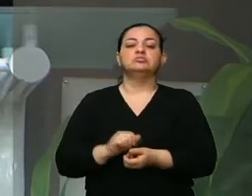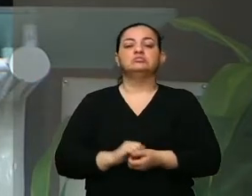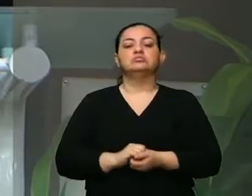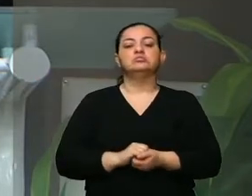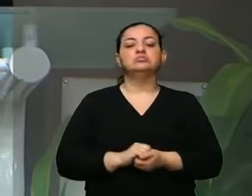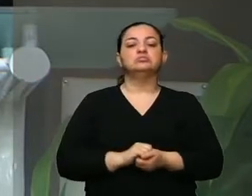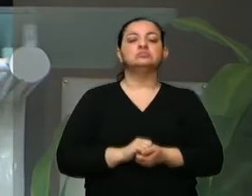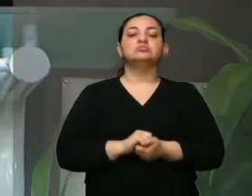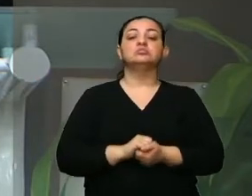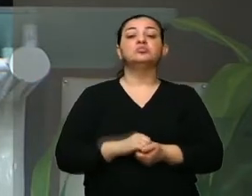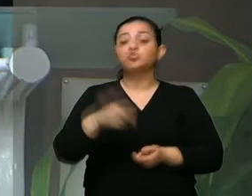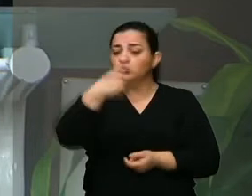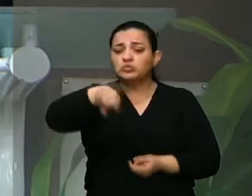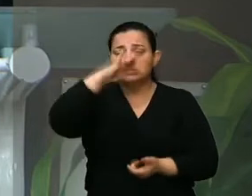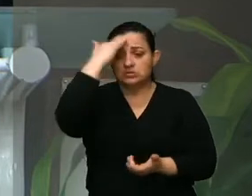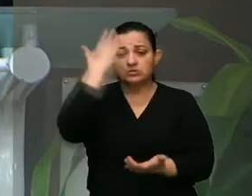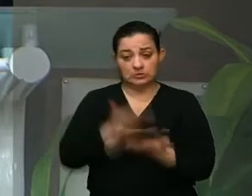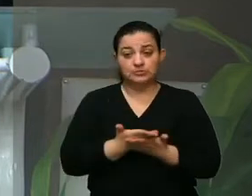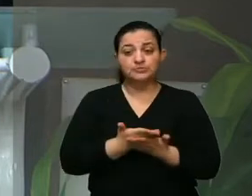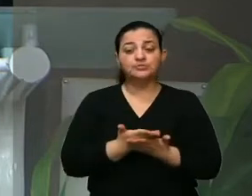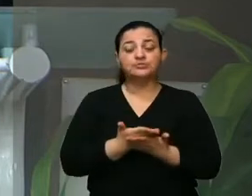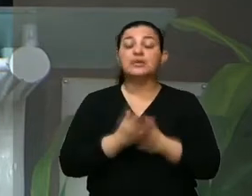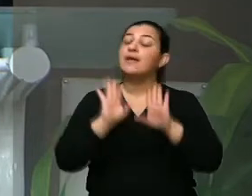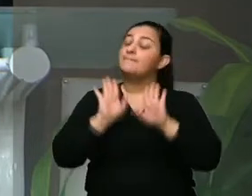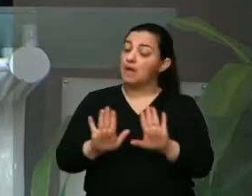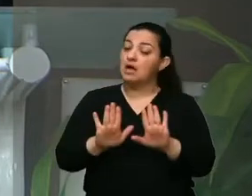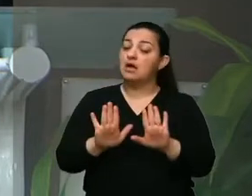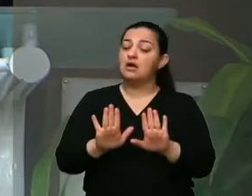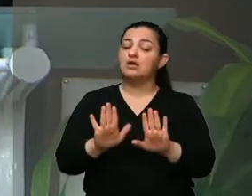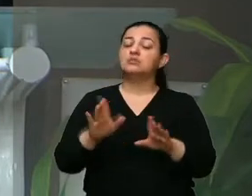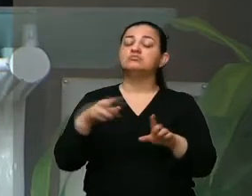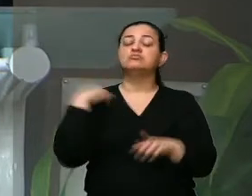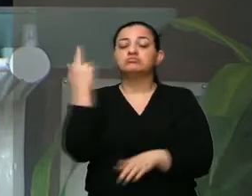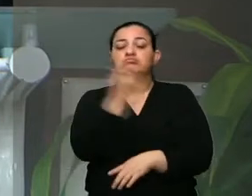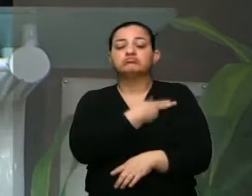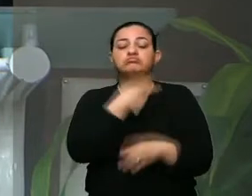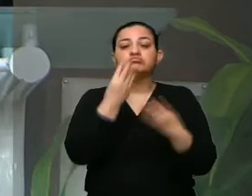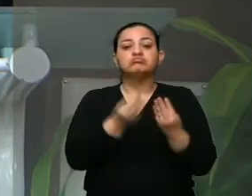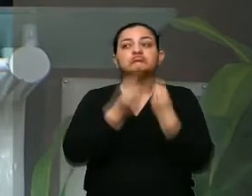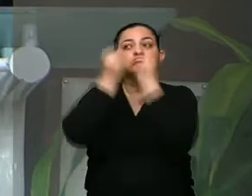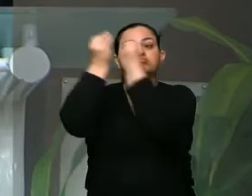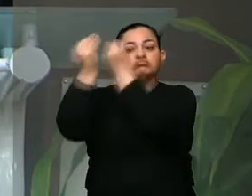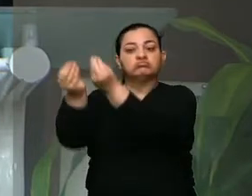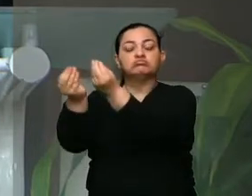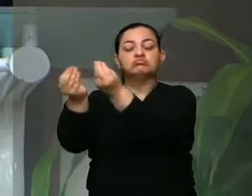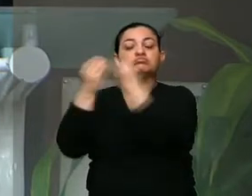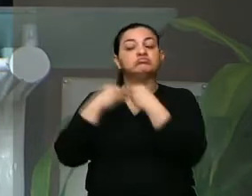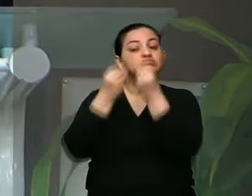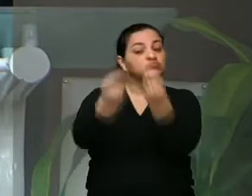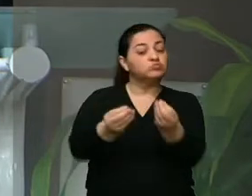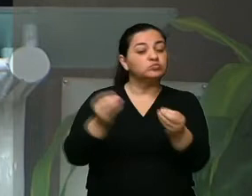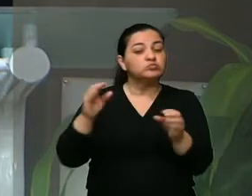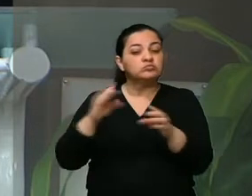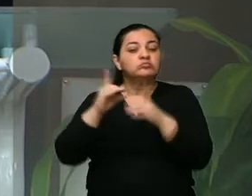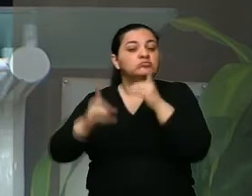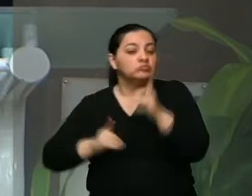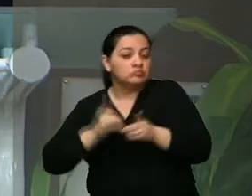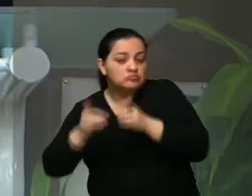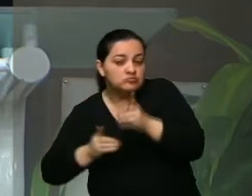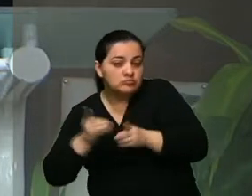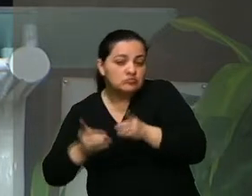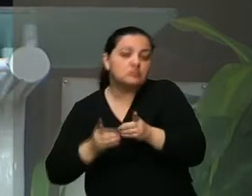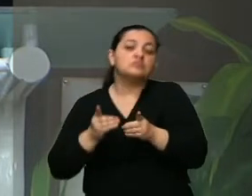vocês crê nisso mas para que nós receba essa dinâmica